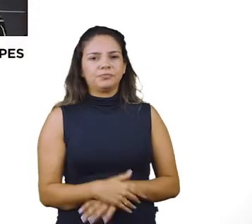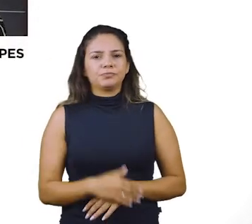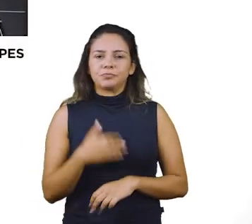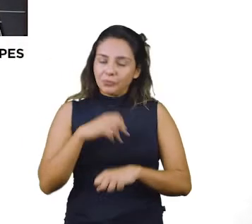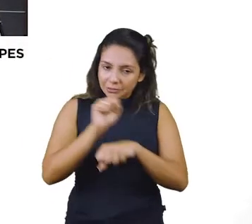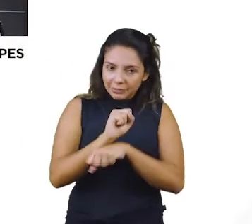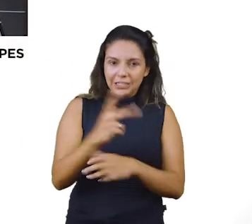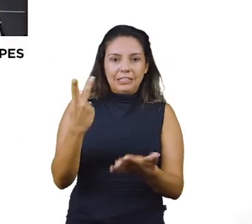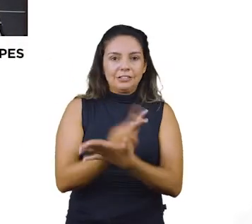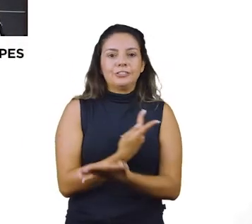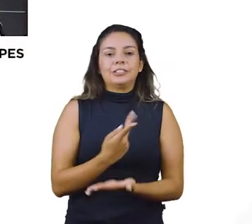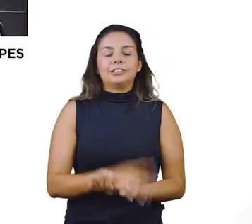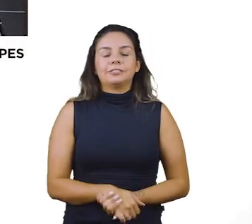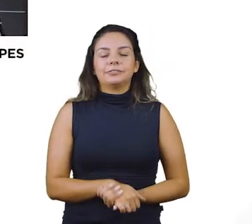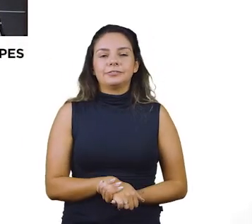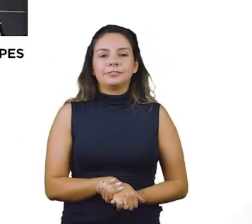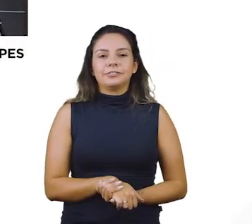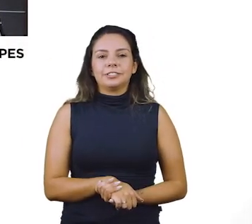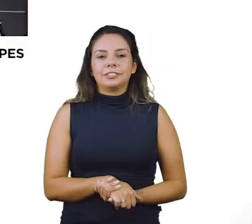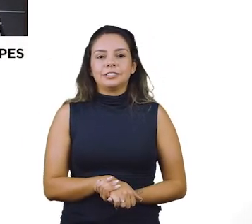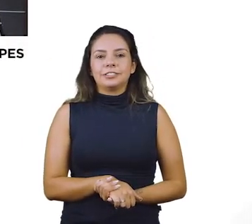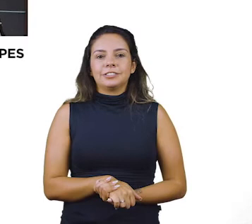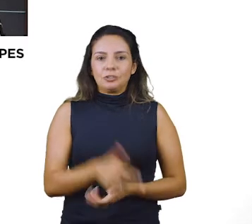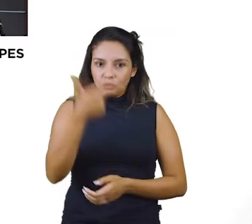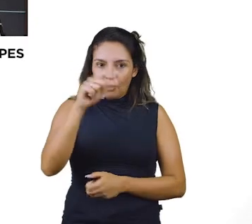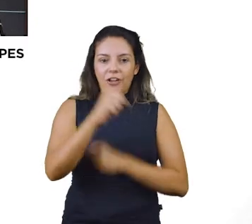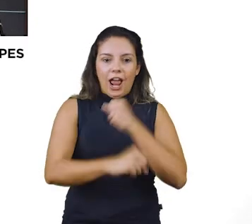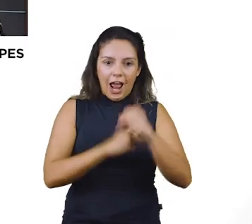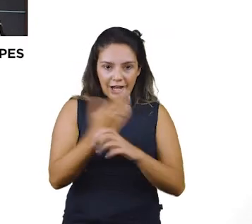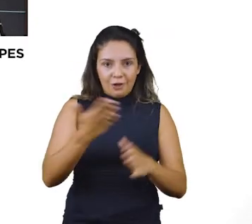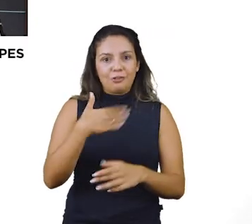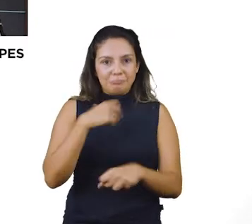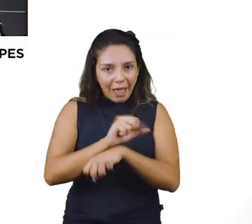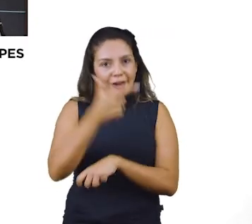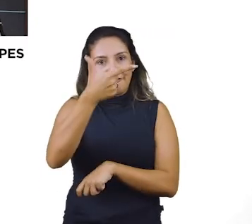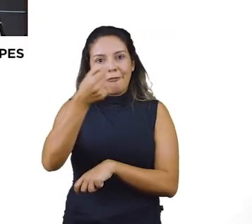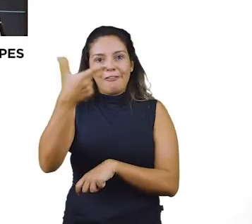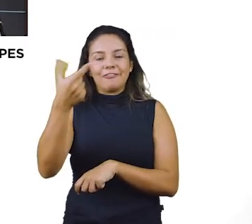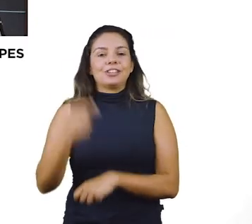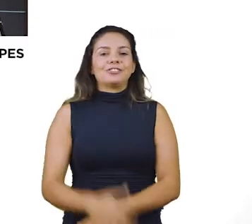Espero que aconteça aí de novo esse ano, se Deus quiser.